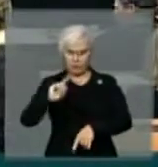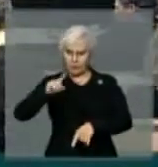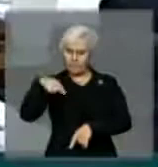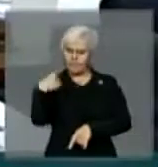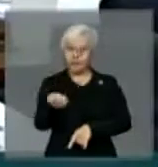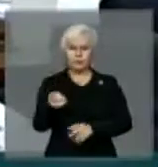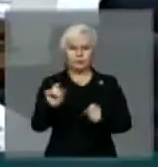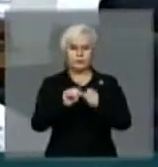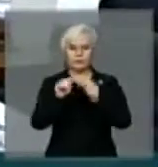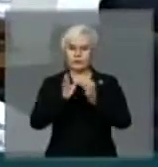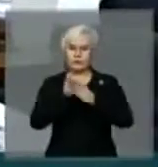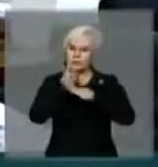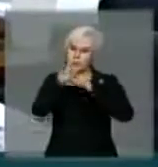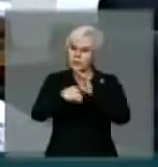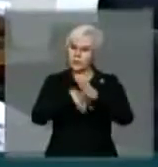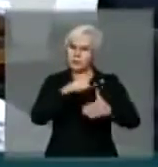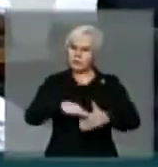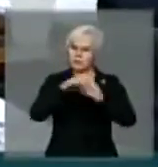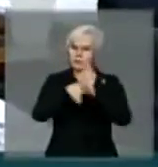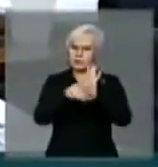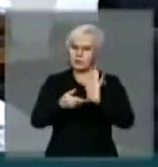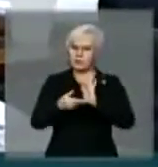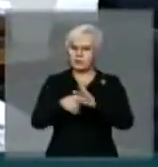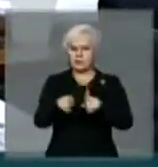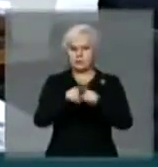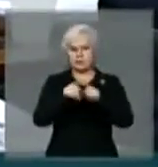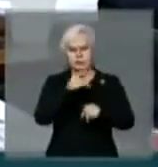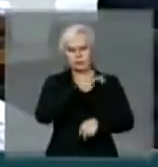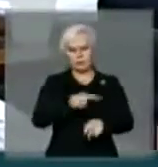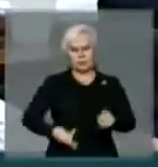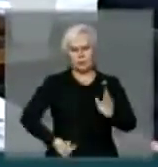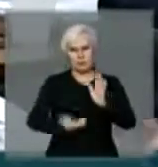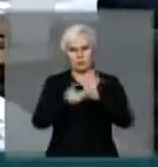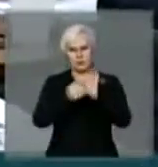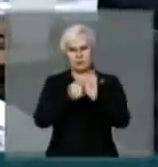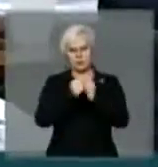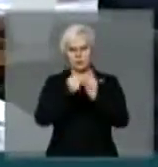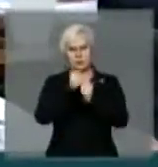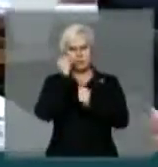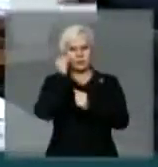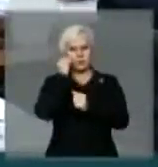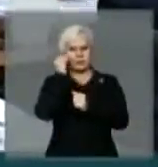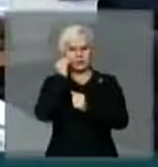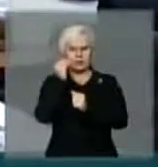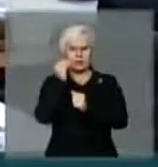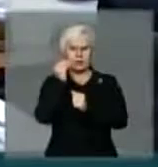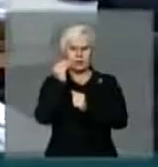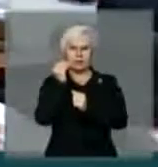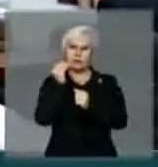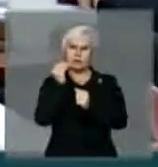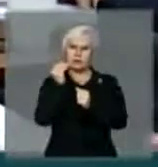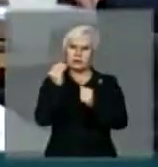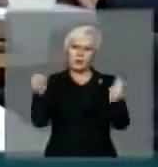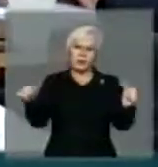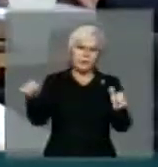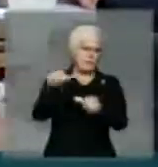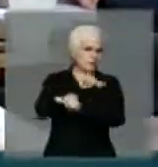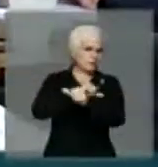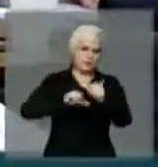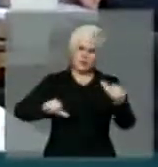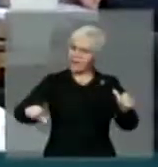gente ir às lideranças da casa, da presidência e das lideranças, para a gente reverter esse clima insuportável,